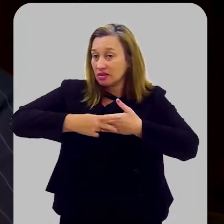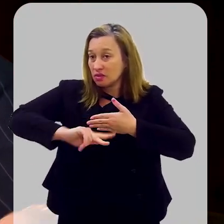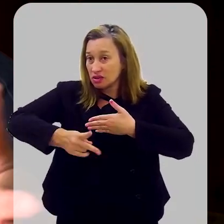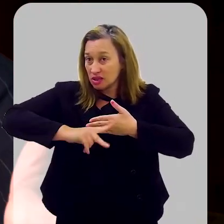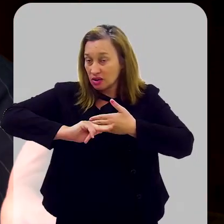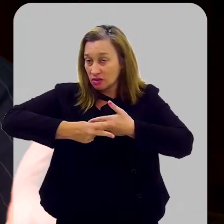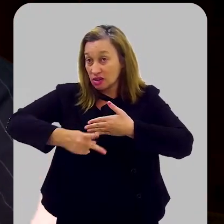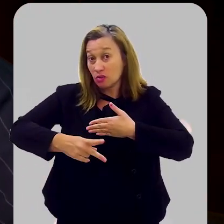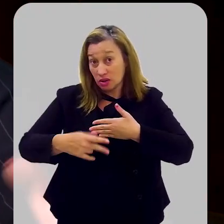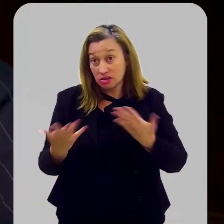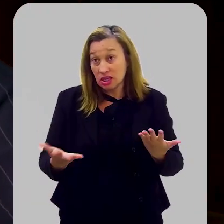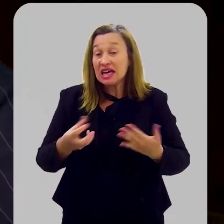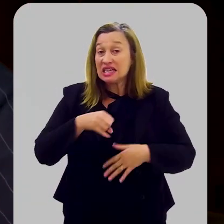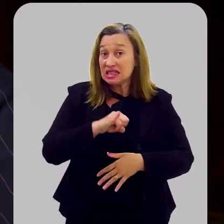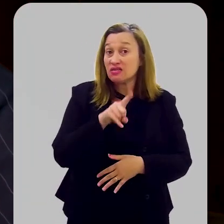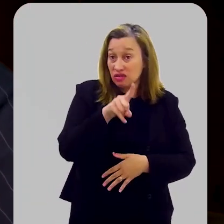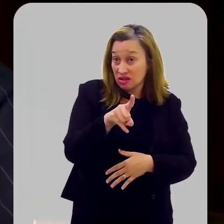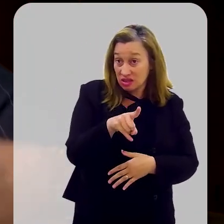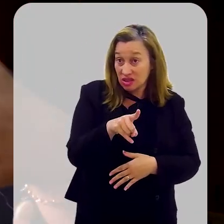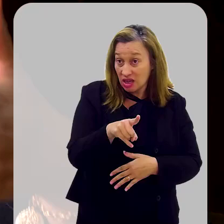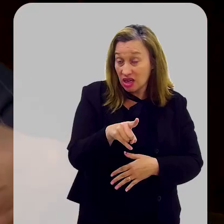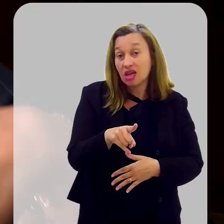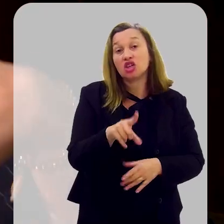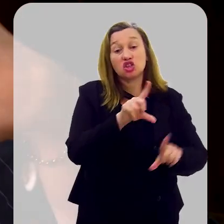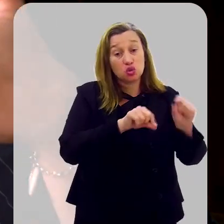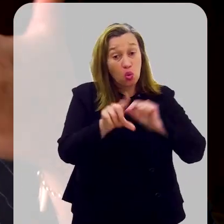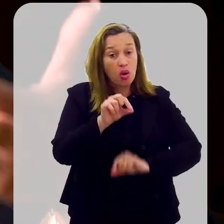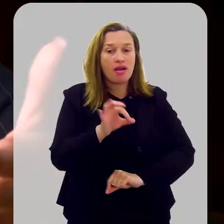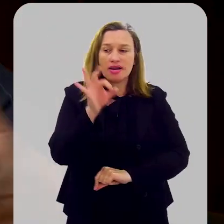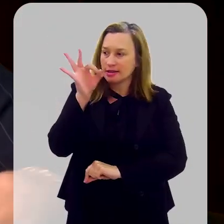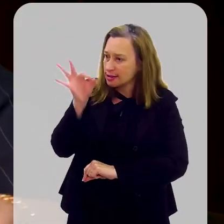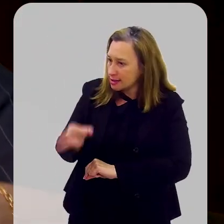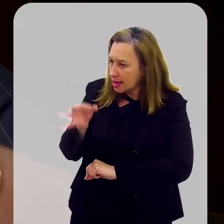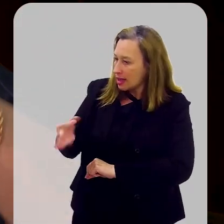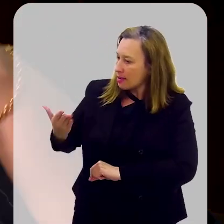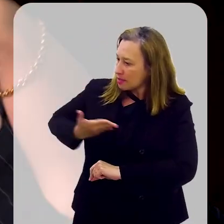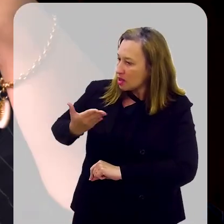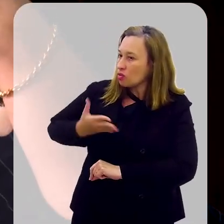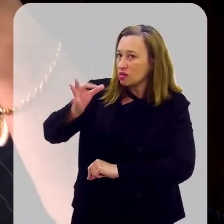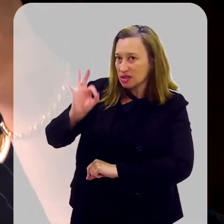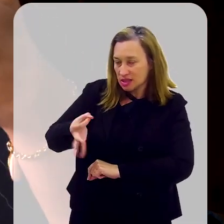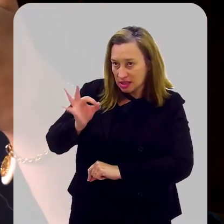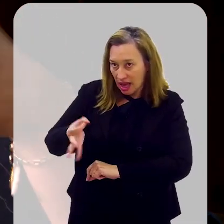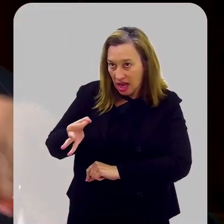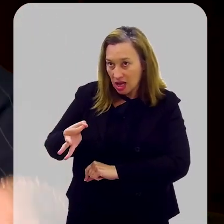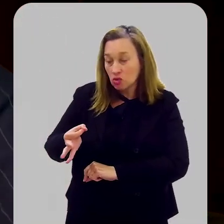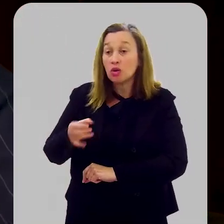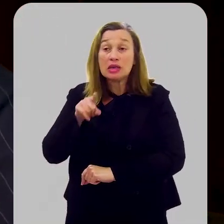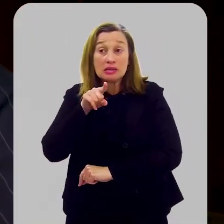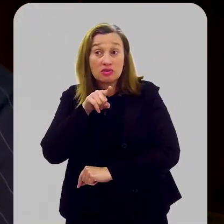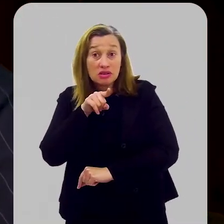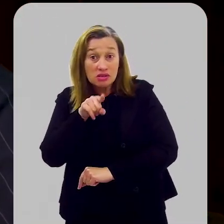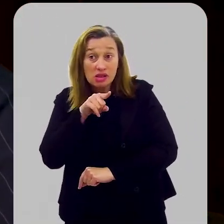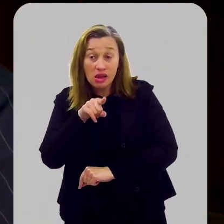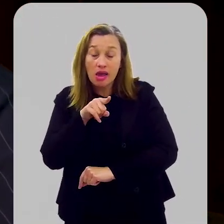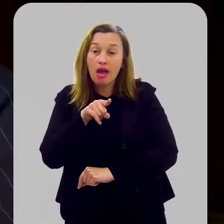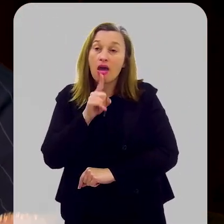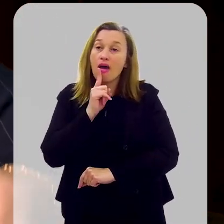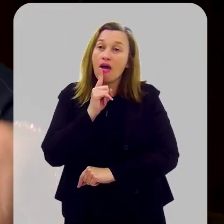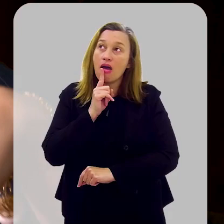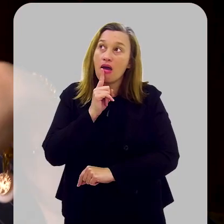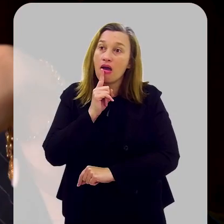né? E o que você plantar, você vai colher. Se você colher as escolhas certas, se você colher os amigos certos, se você